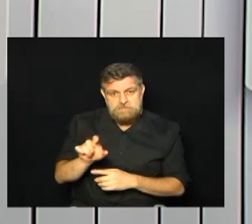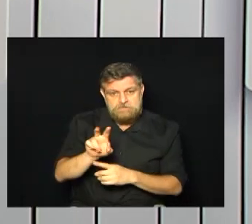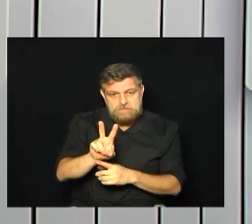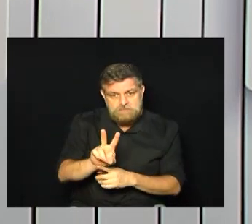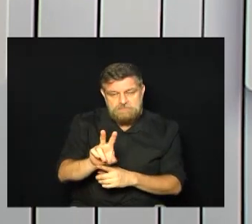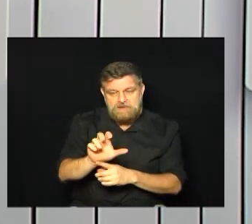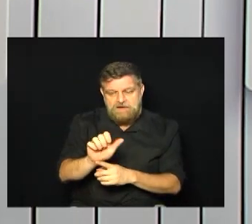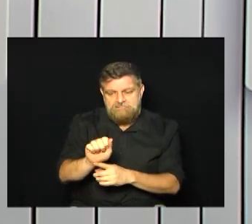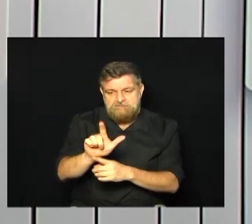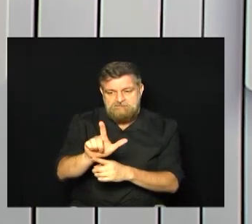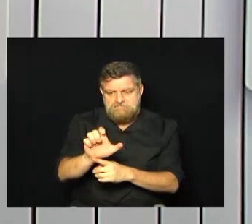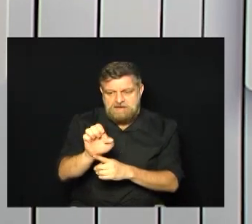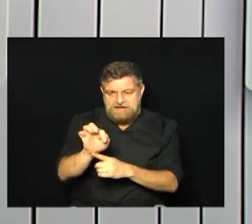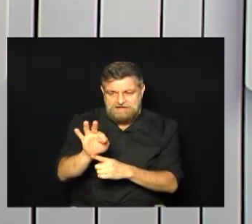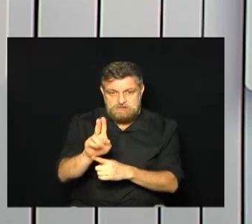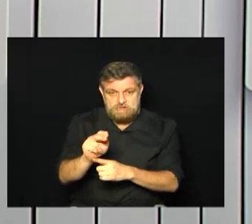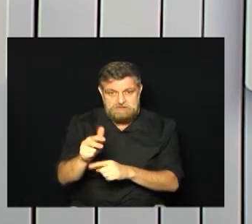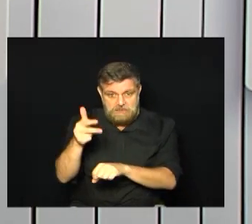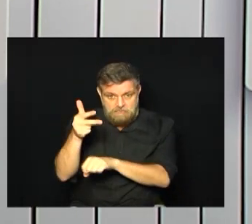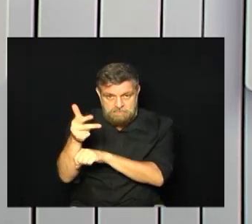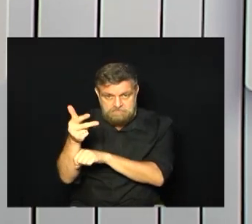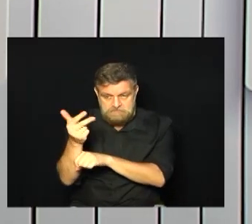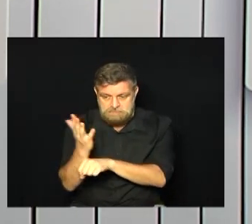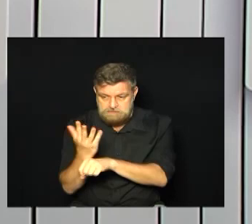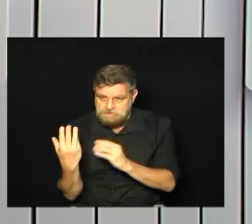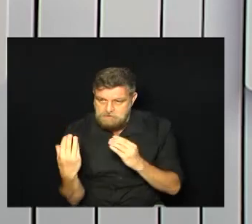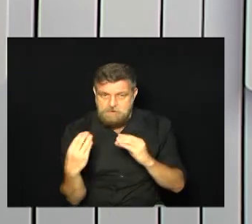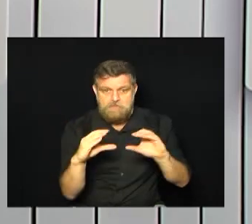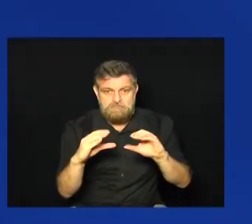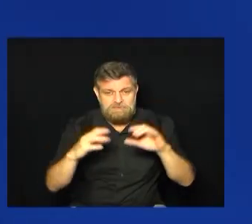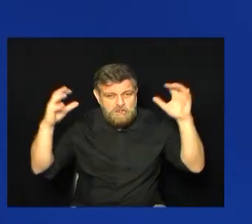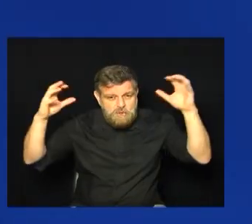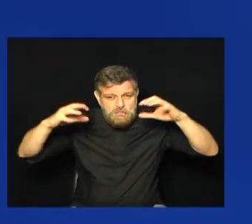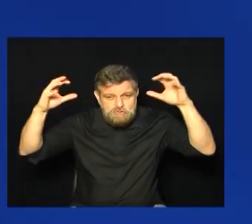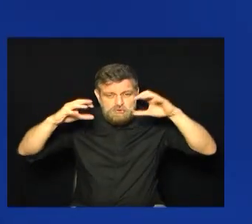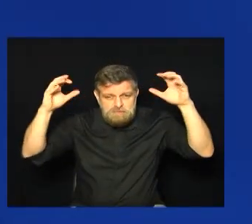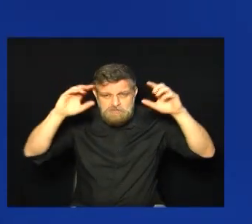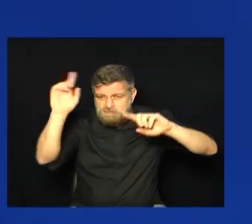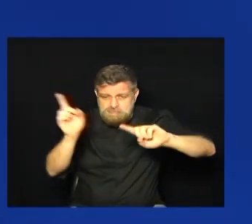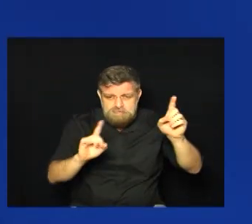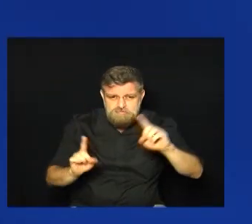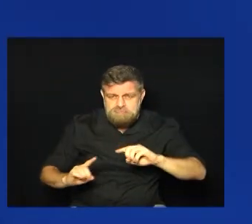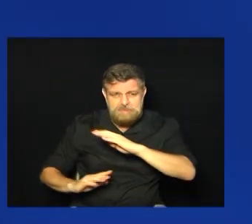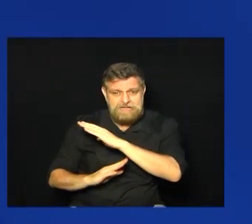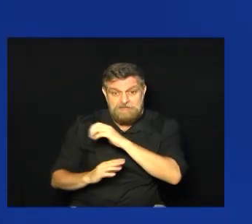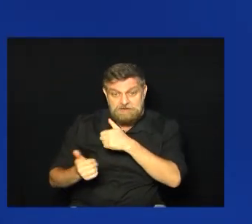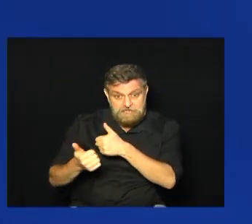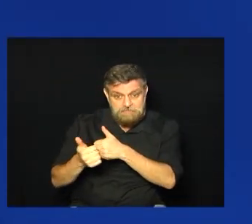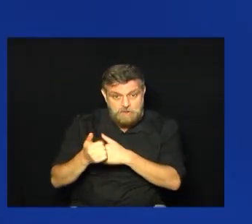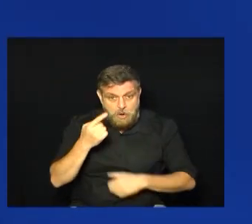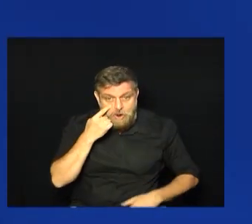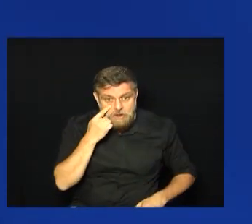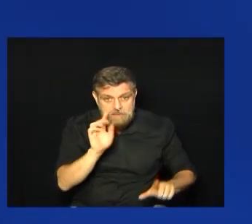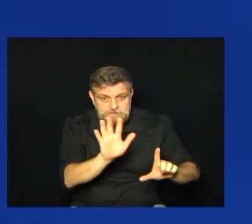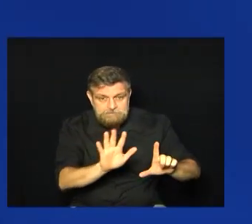que enviou um vídeo pra gente da chuva muito forte que caiu aqui perto da Câmara de Campinas. Olha só as